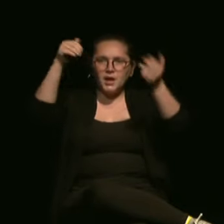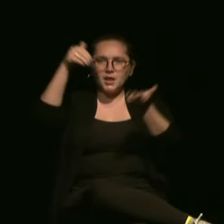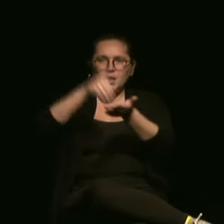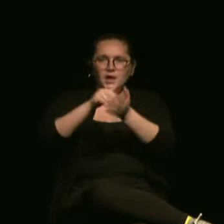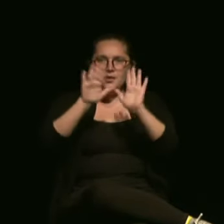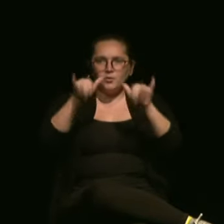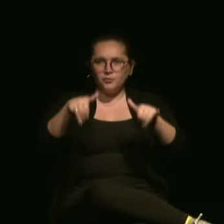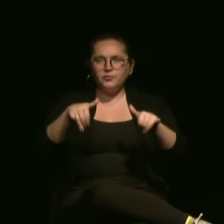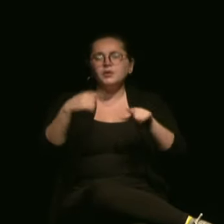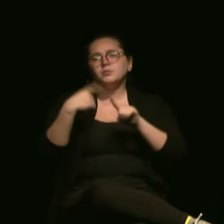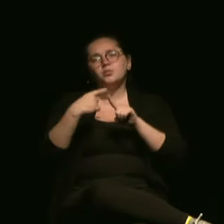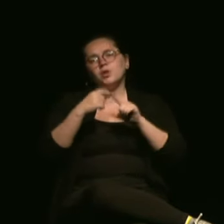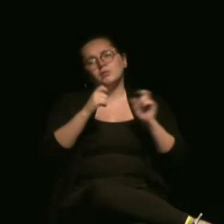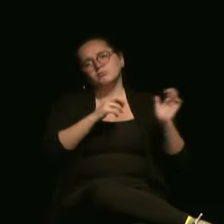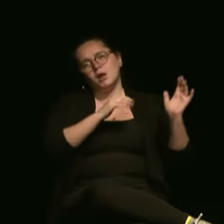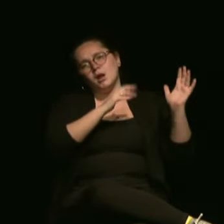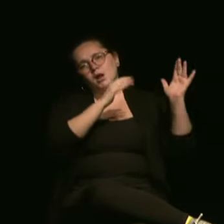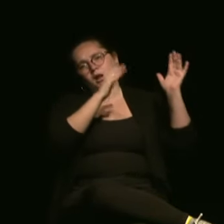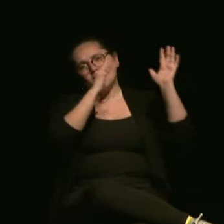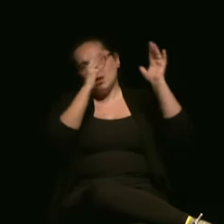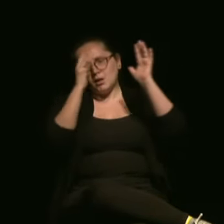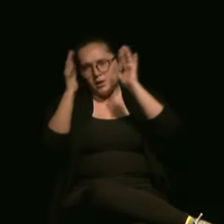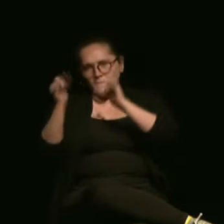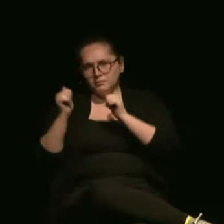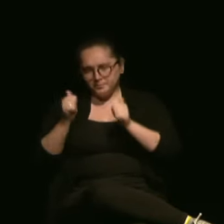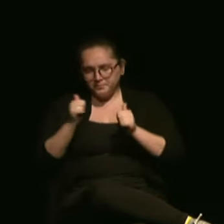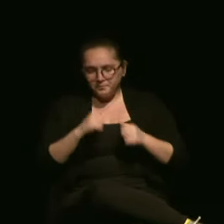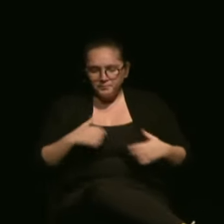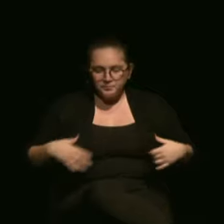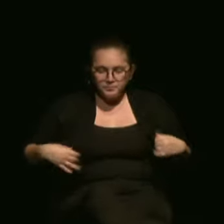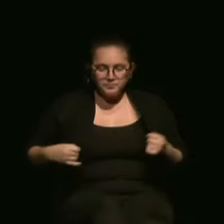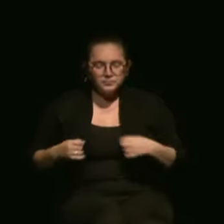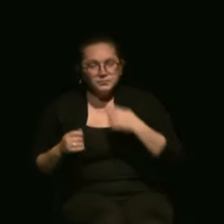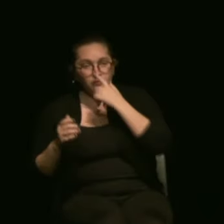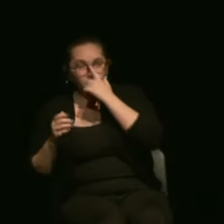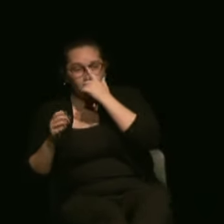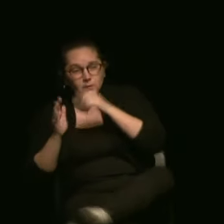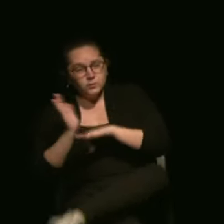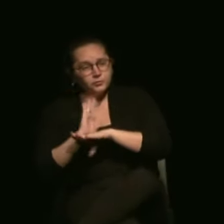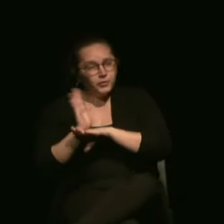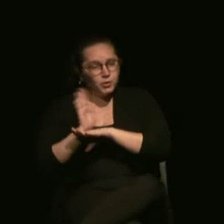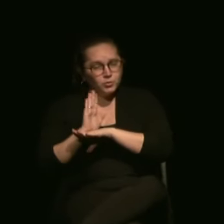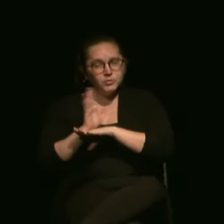porque vai ser uma sequência atrás da outra. Santo Forte,